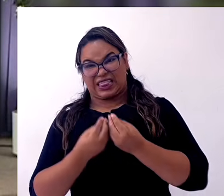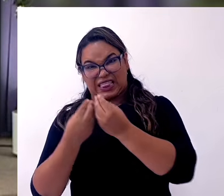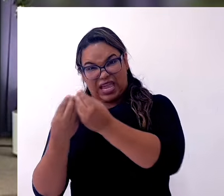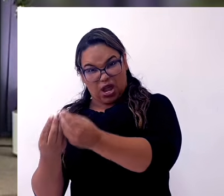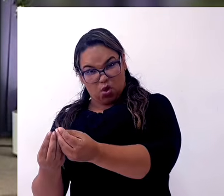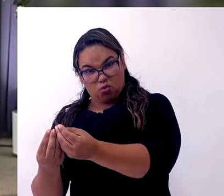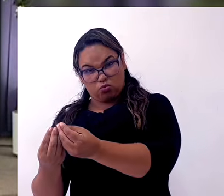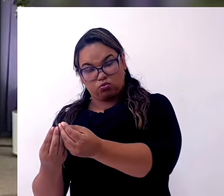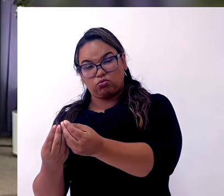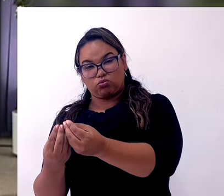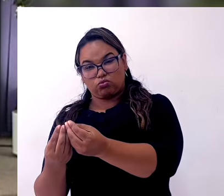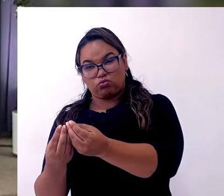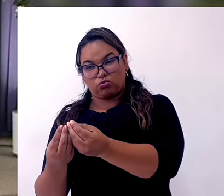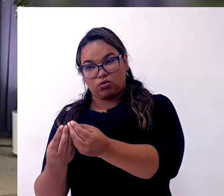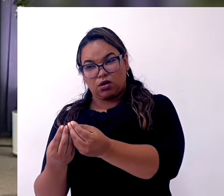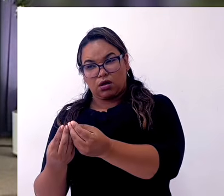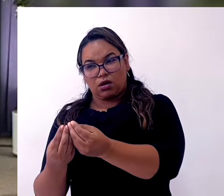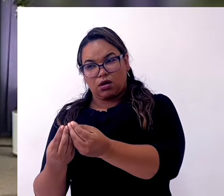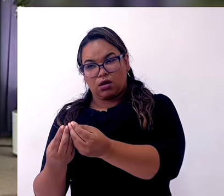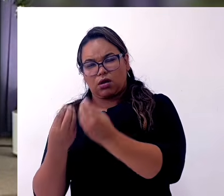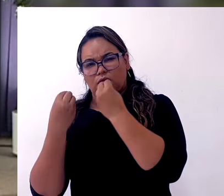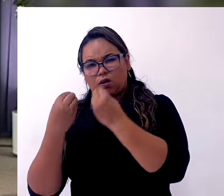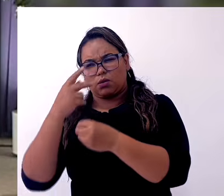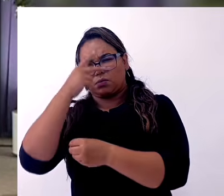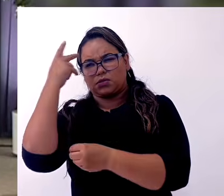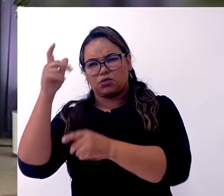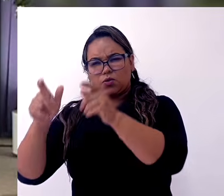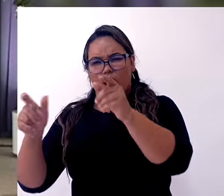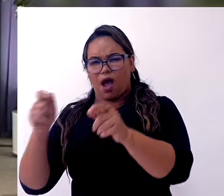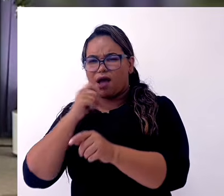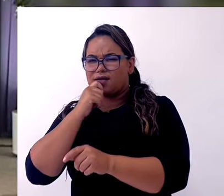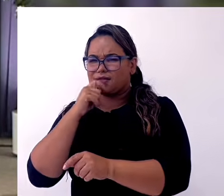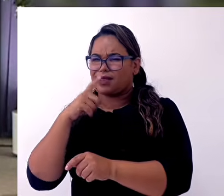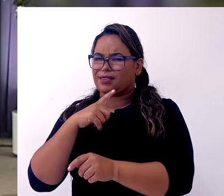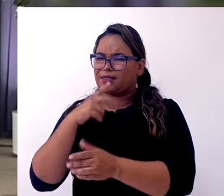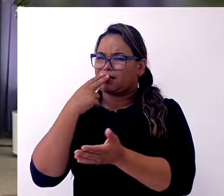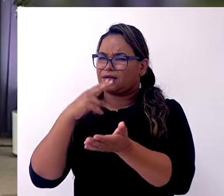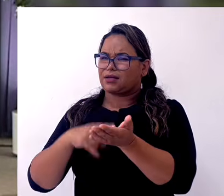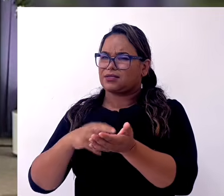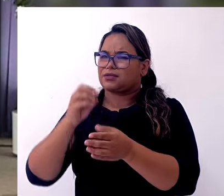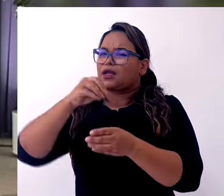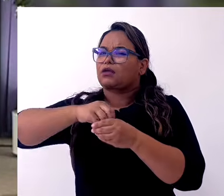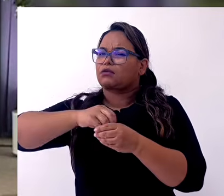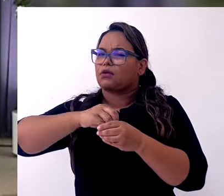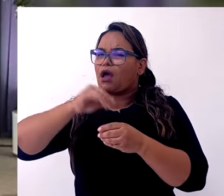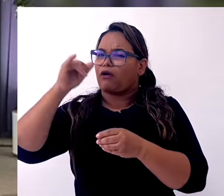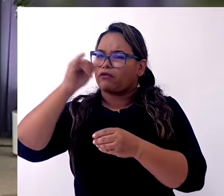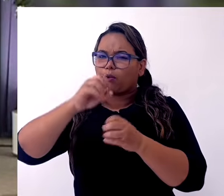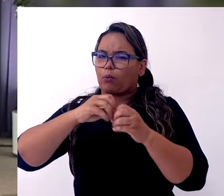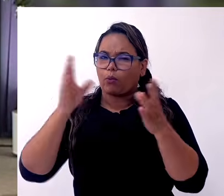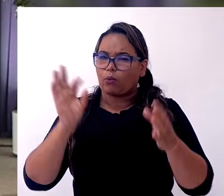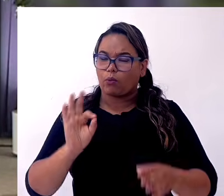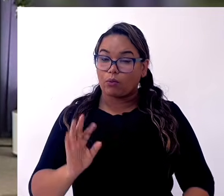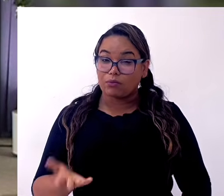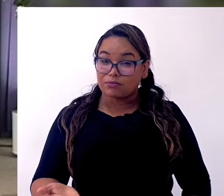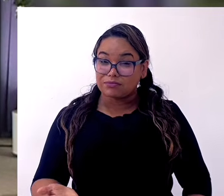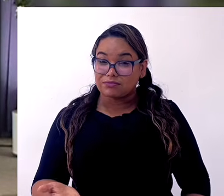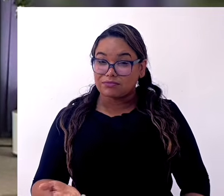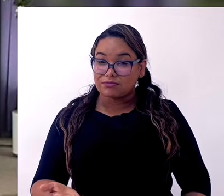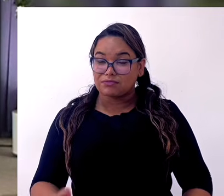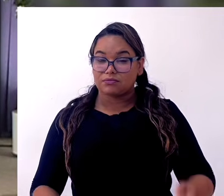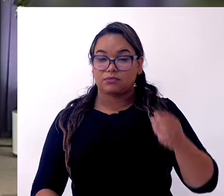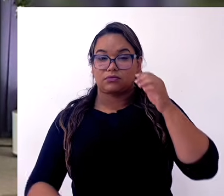avião. Agora, que pessoa escreveria um bilhete suicida que vai ser destruído num acidente de avião? Será que isso faz